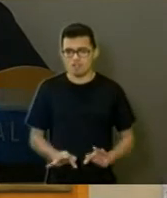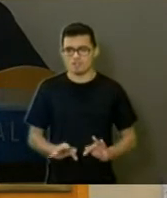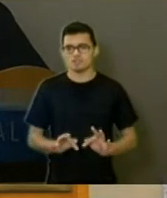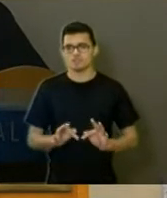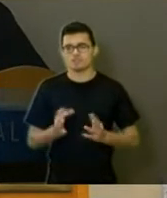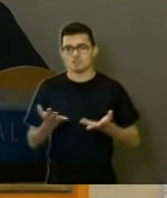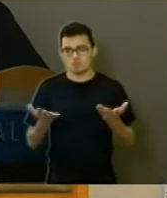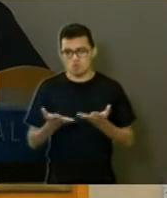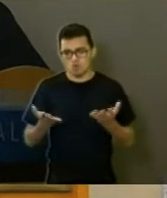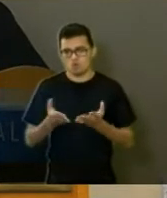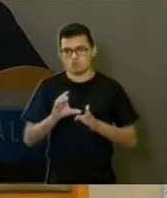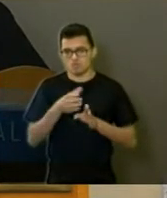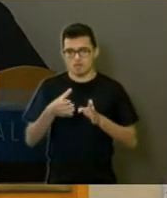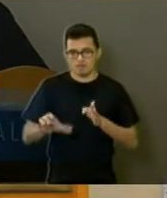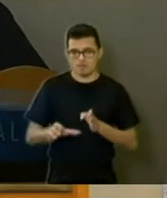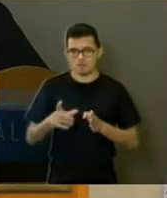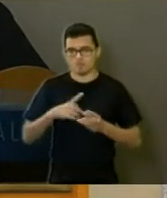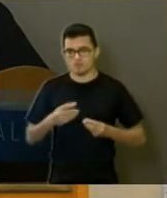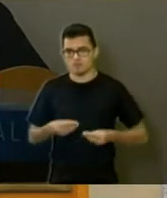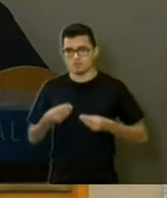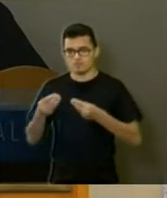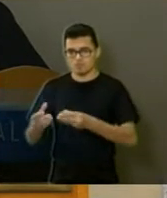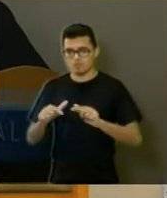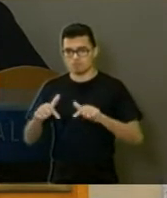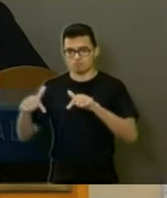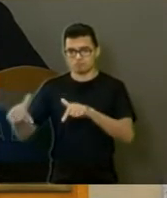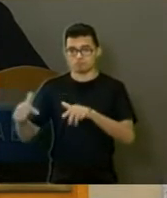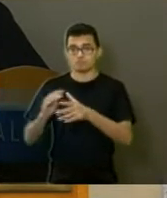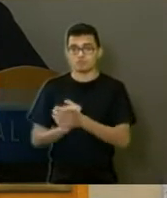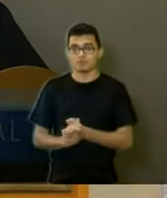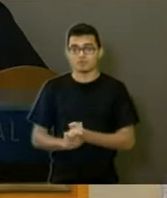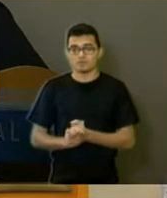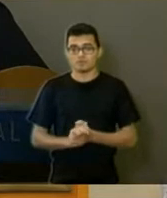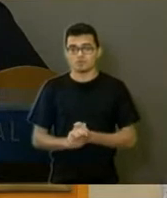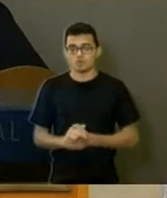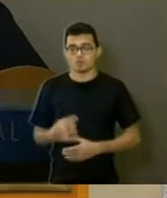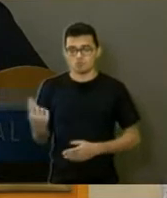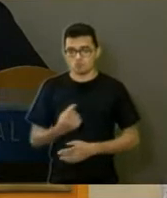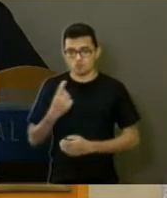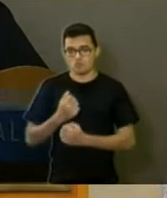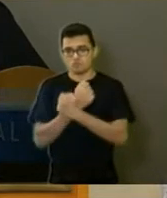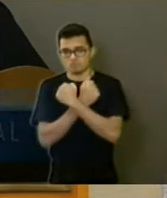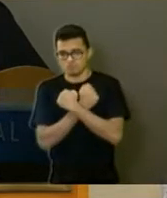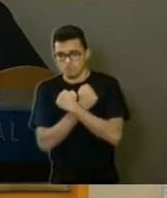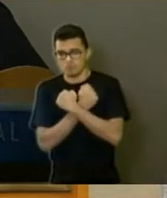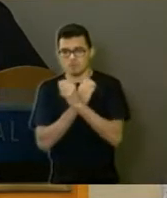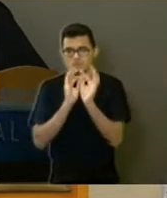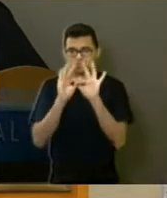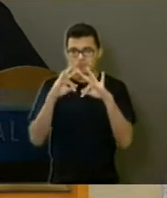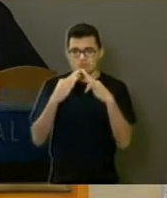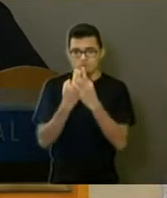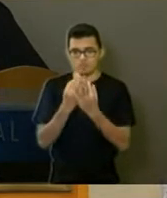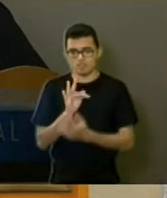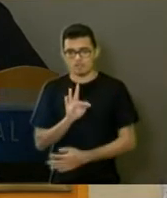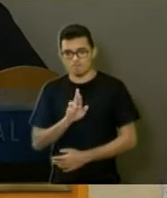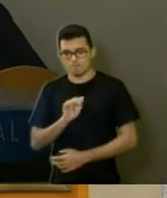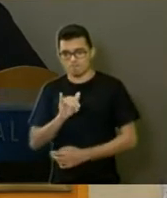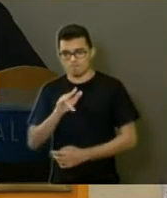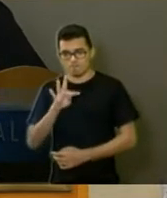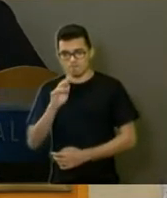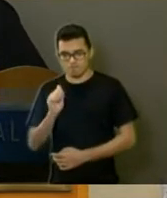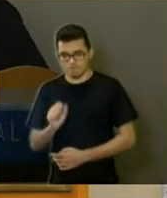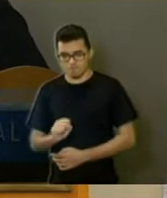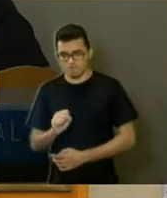honraria que a Câmara Municipal de Araraquara lhe concede. Receba nosso grande abraço. Família Freitas Torres